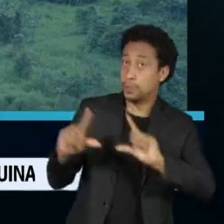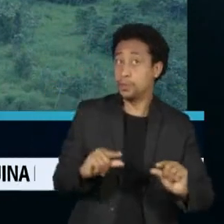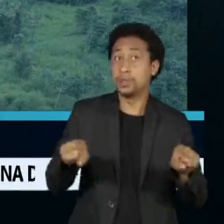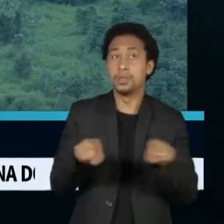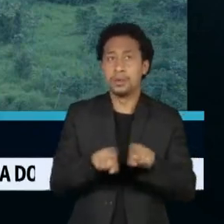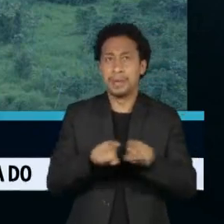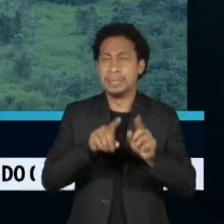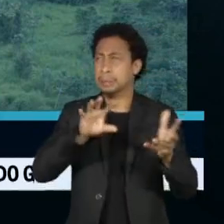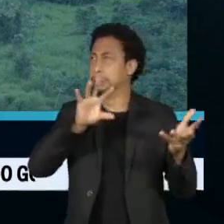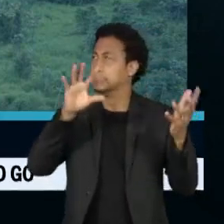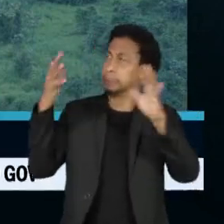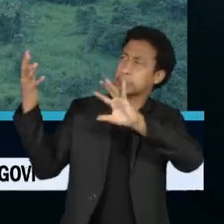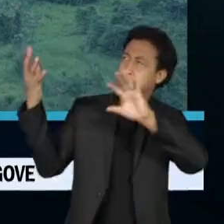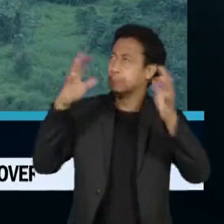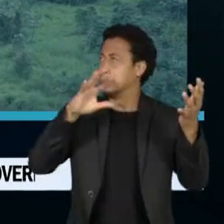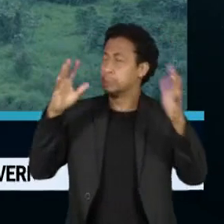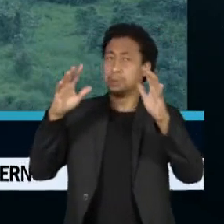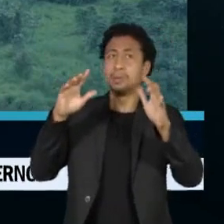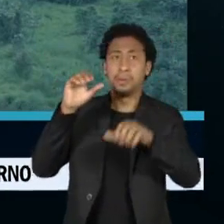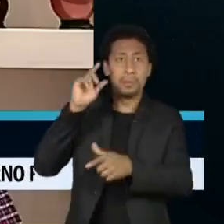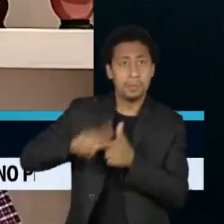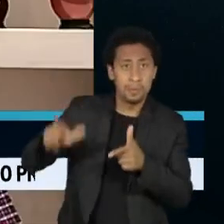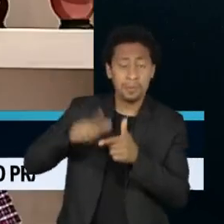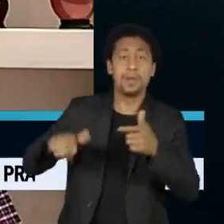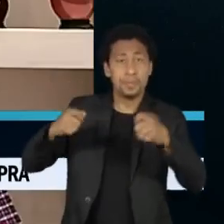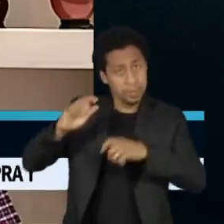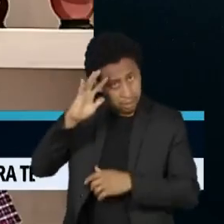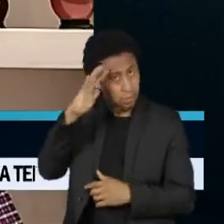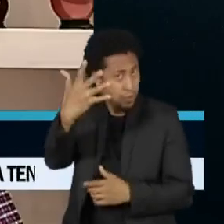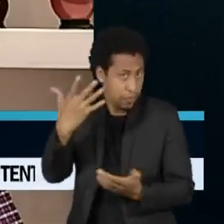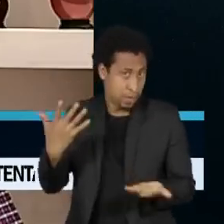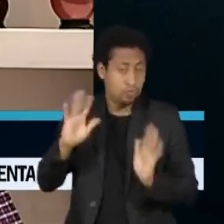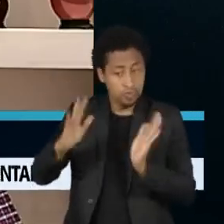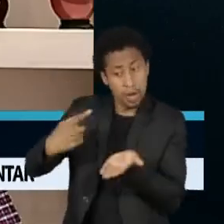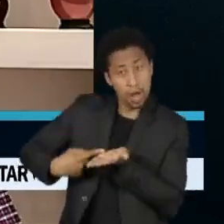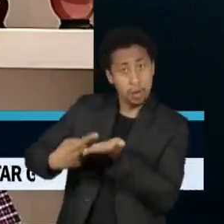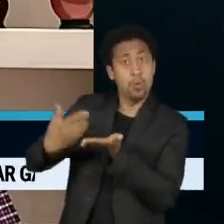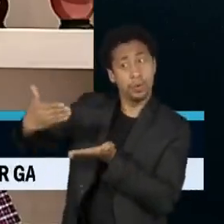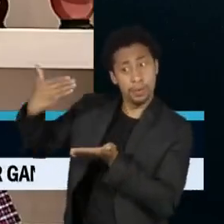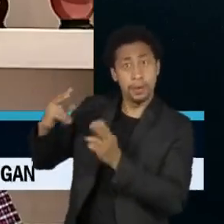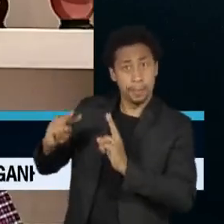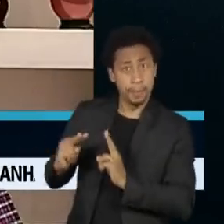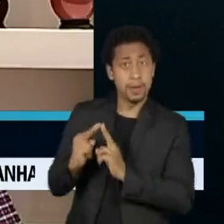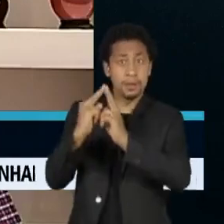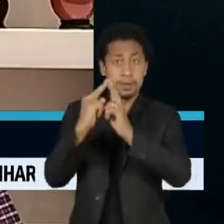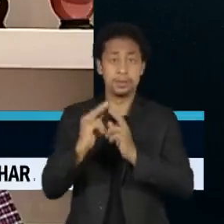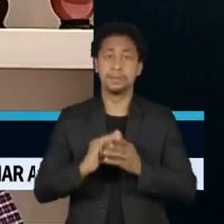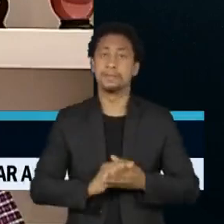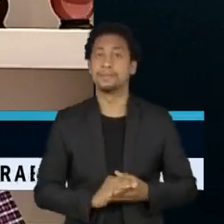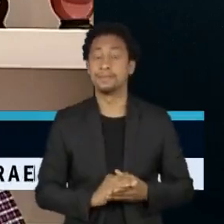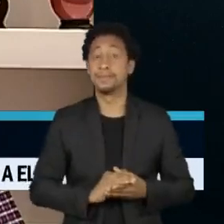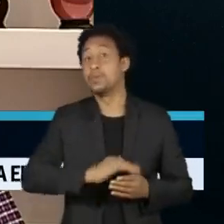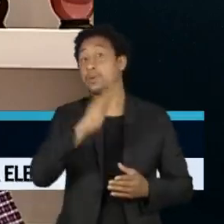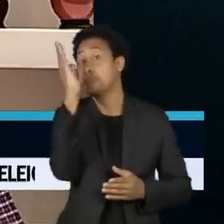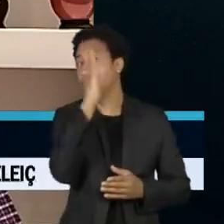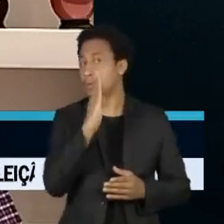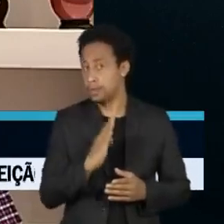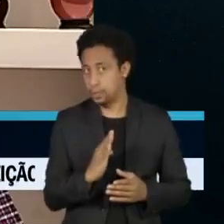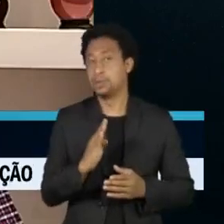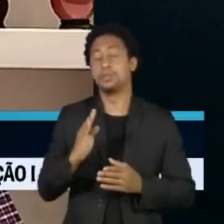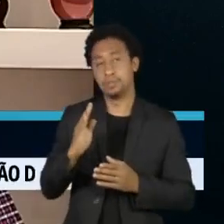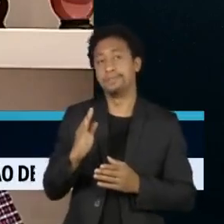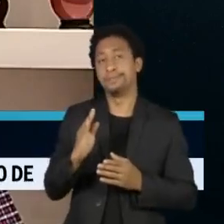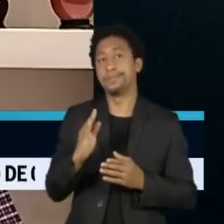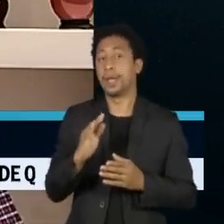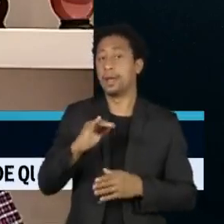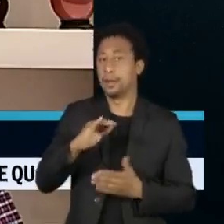mudanças climáticas previstas no Acordo de Paris. O governo atual inviabilizou o chamado Fundo da